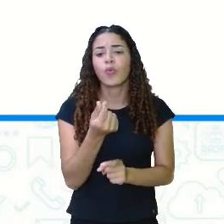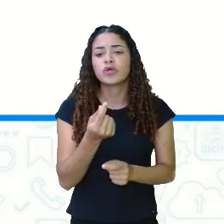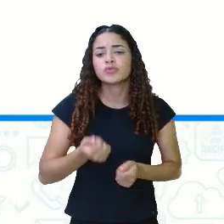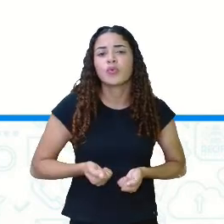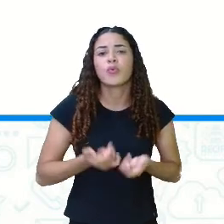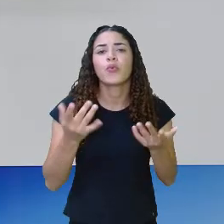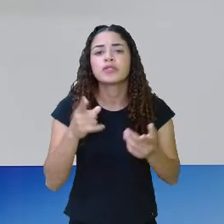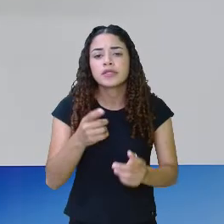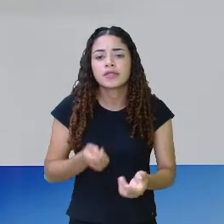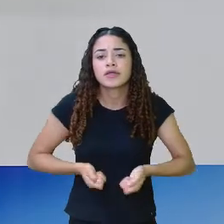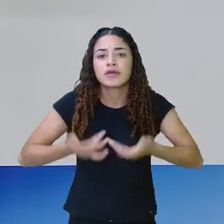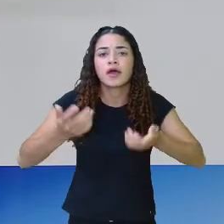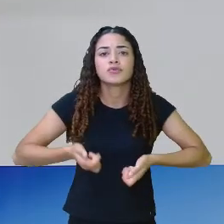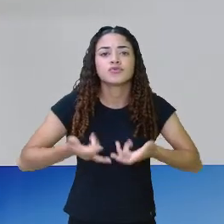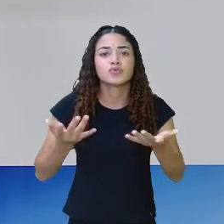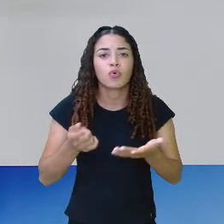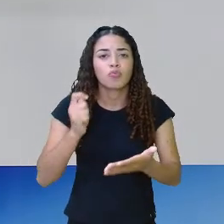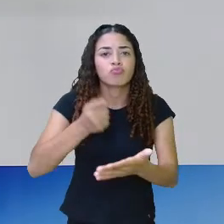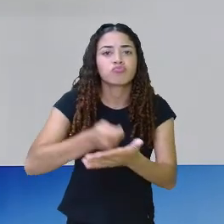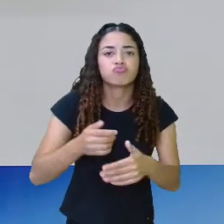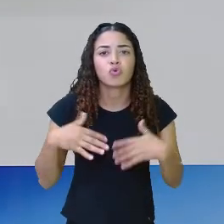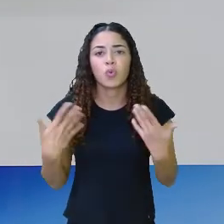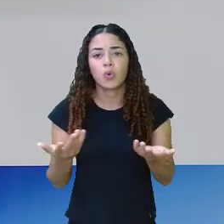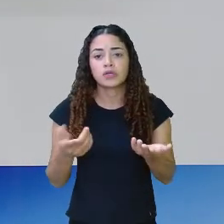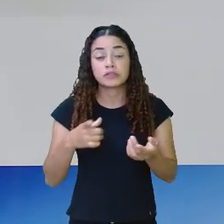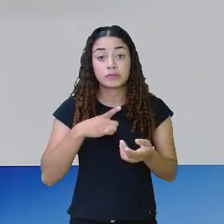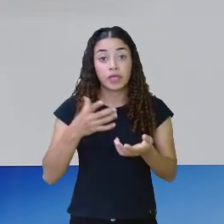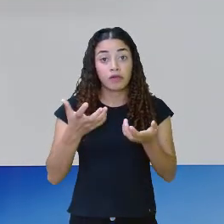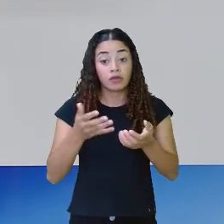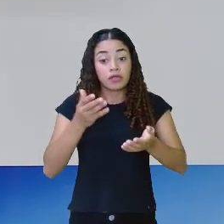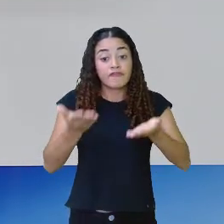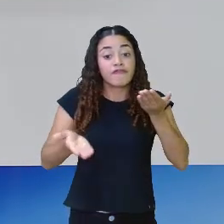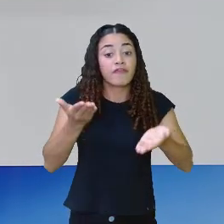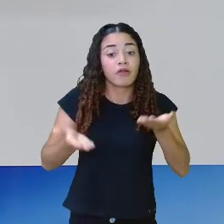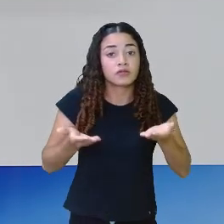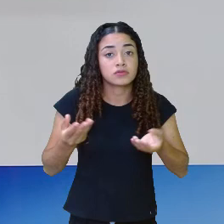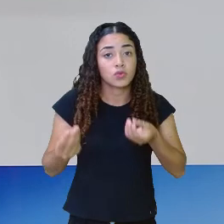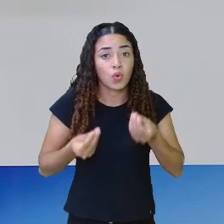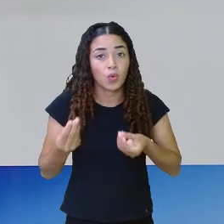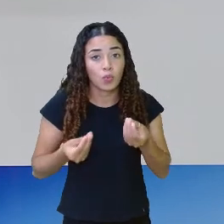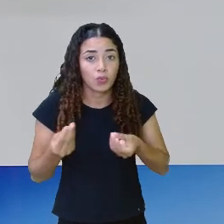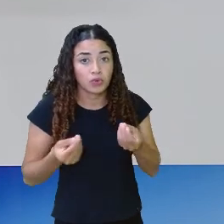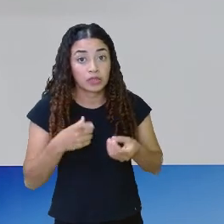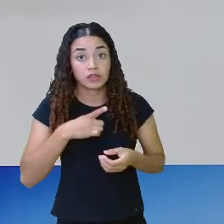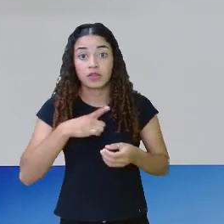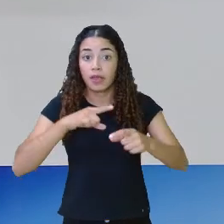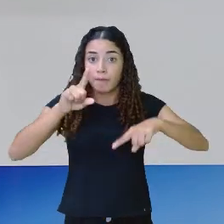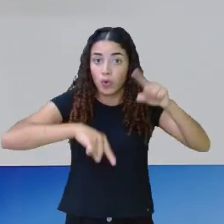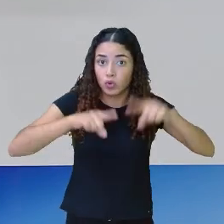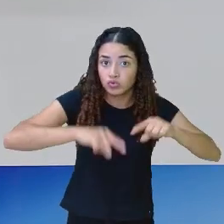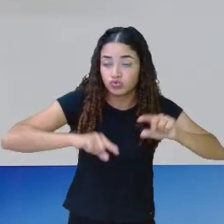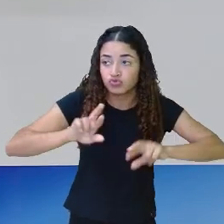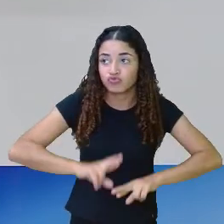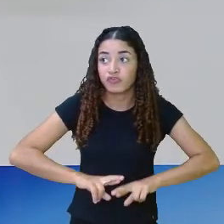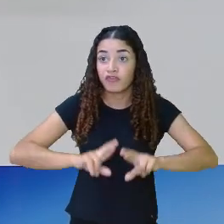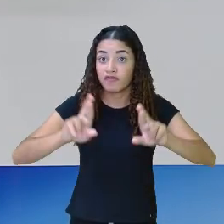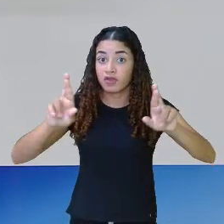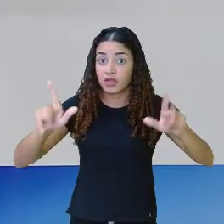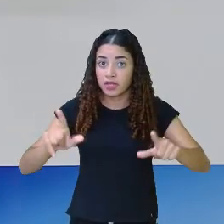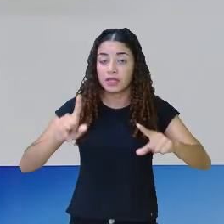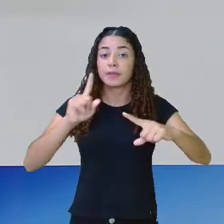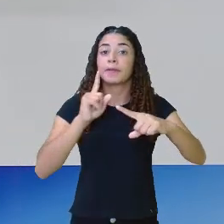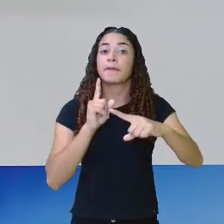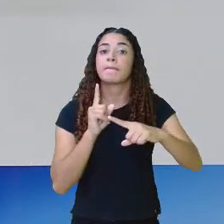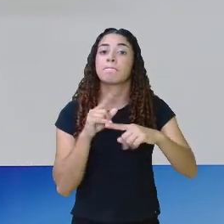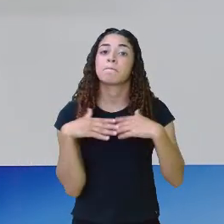e perceba a ideia de equivalência. Presta atenção. Eu tenho produtos diferentes,